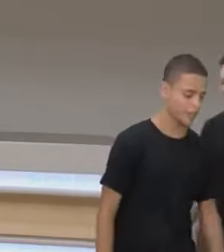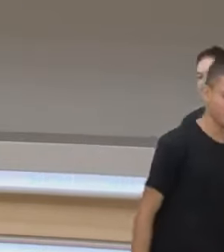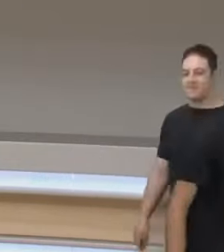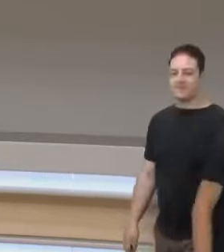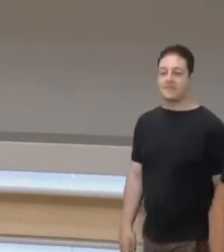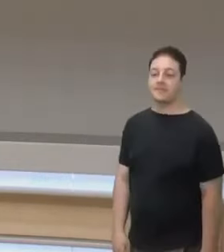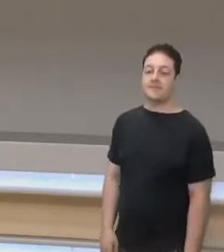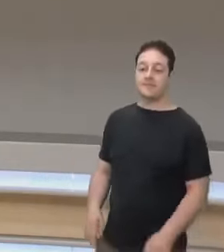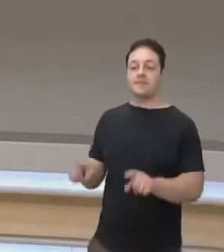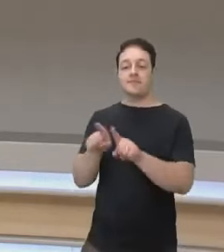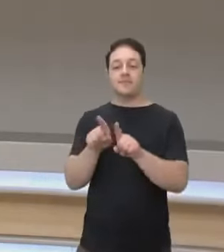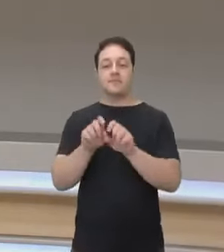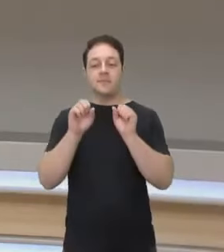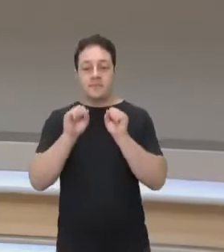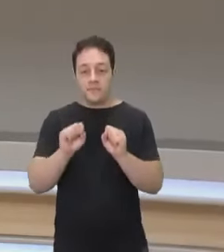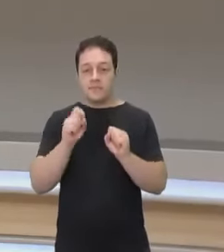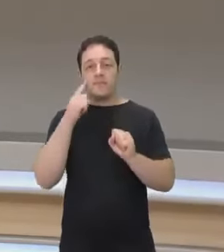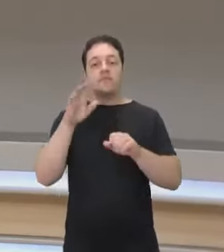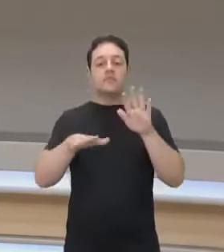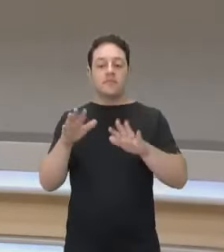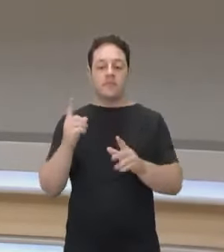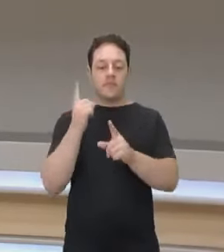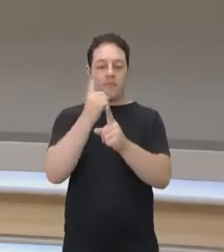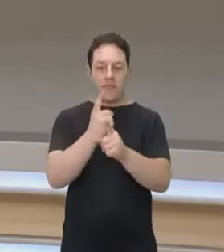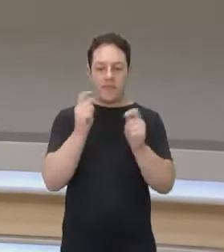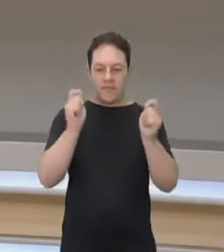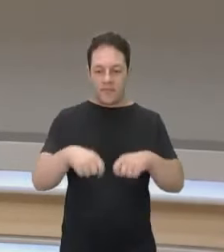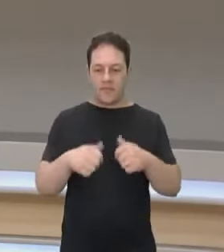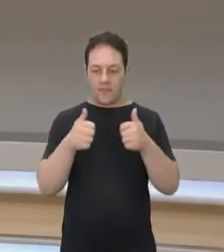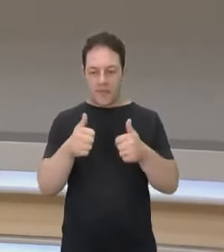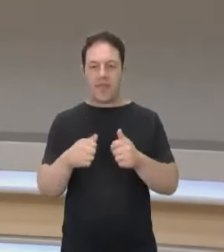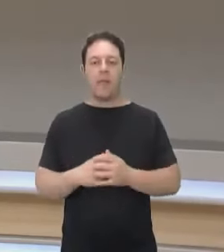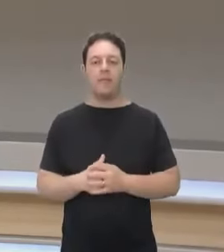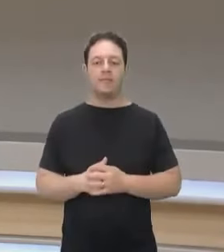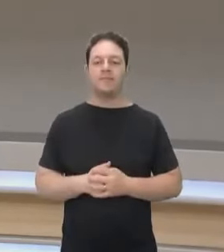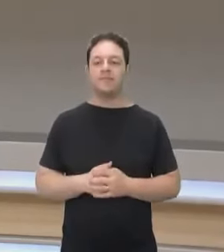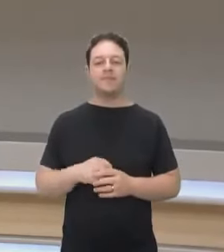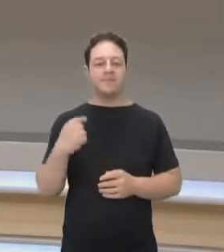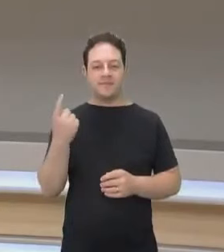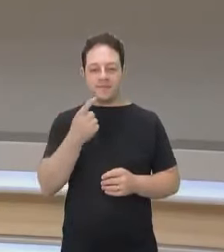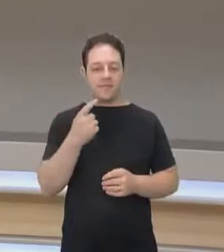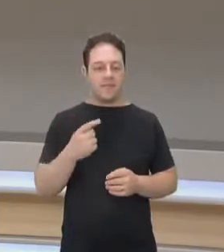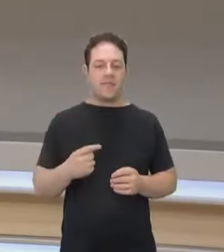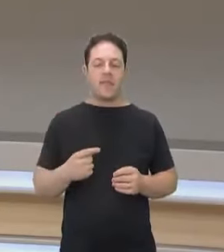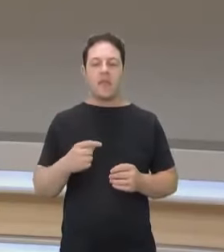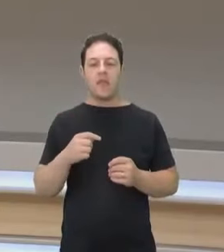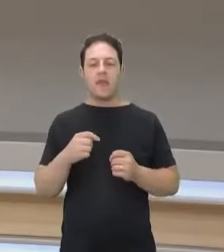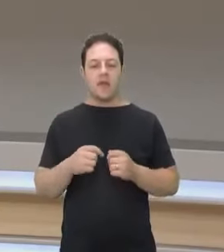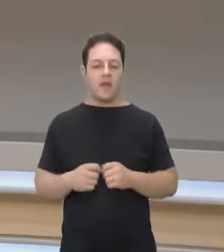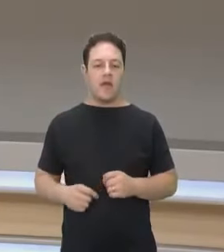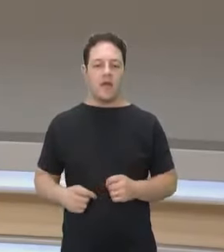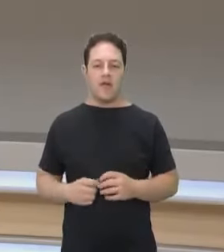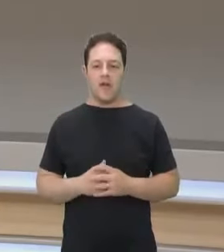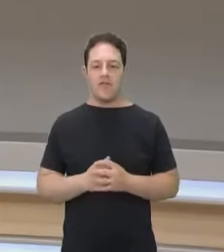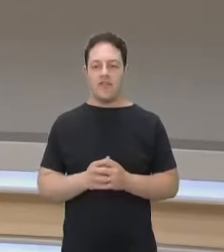um pouco mais localizado, se vocês relembrarem há mais de 10 anos atrás o